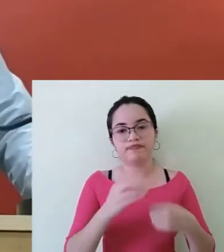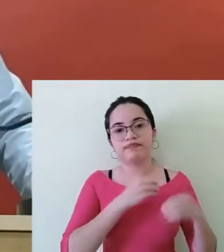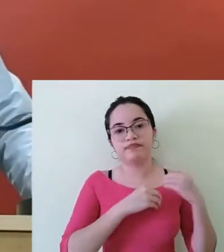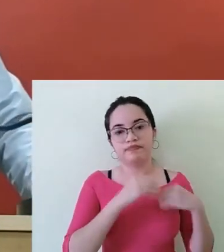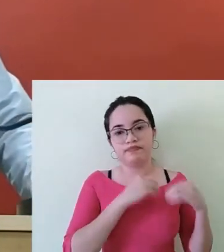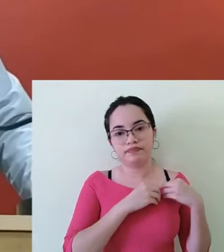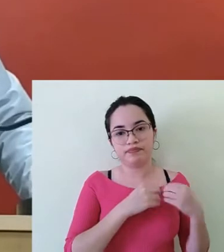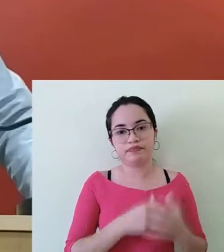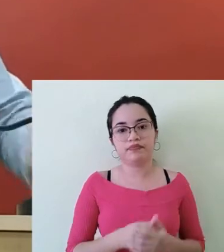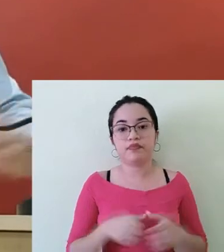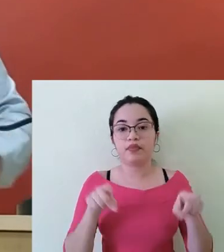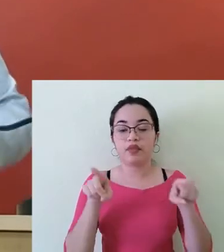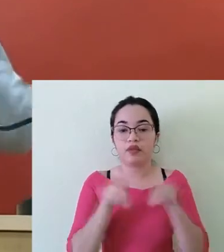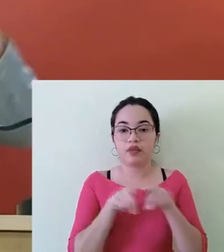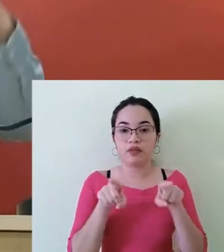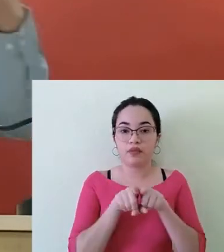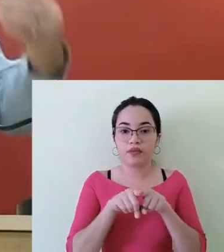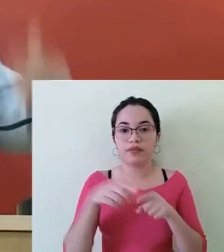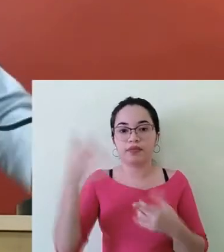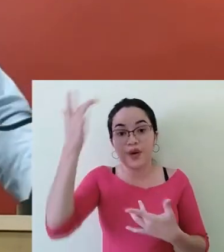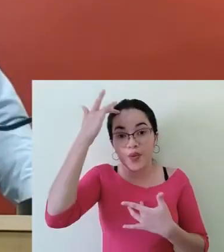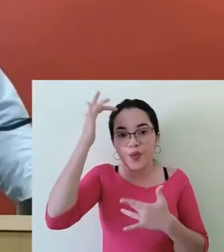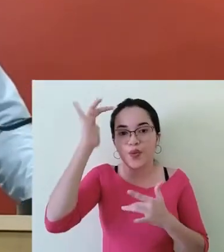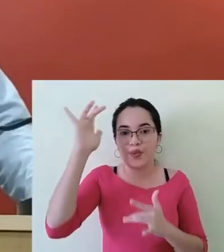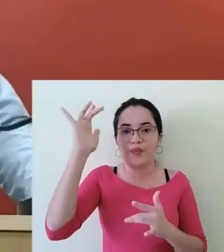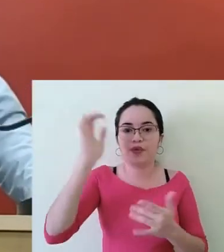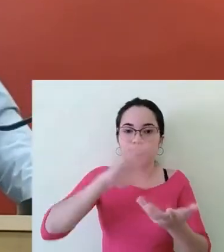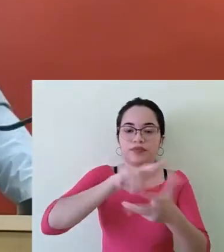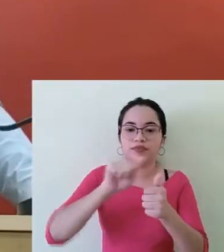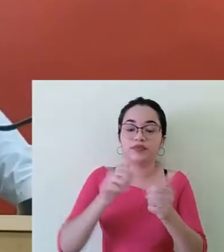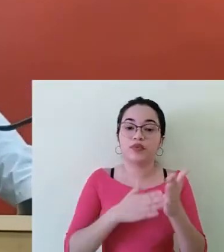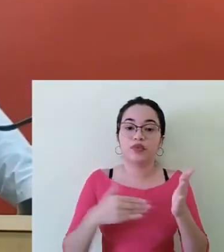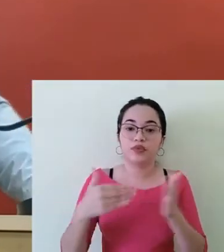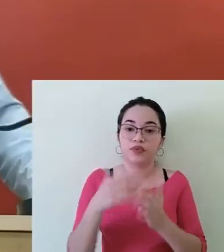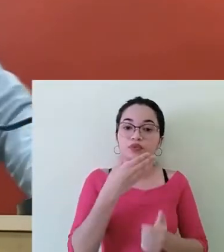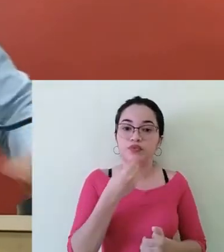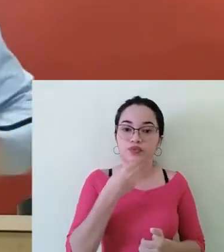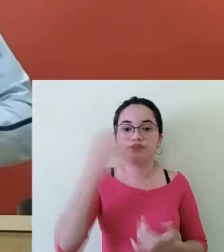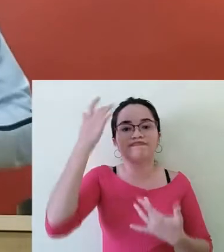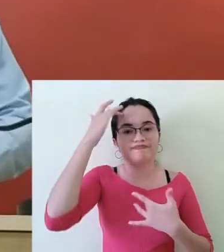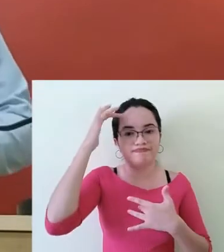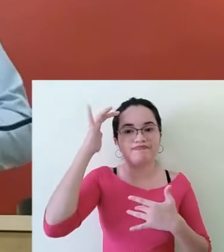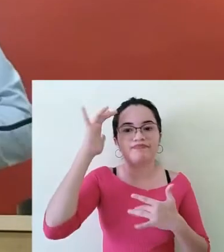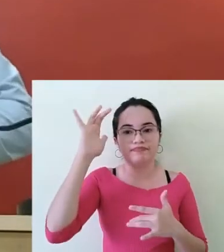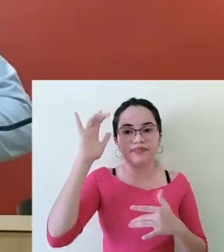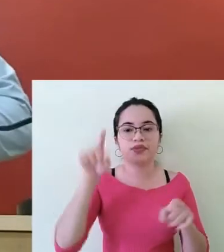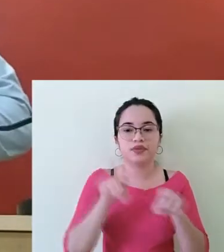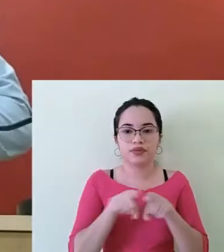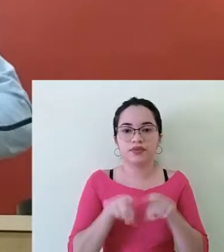pelo pecado. Também trouxe a culpa universal. Todos os homens são